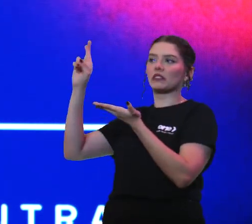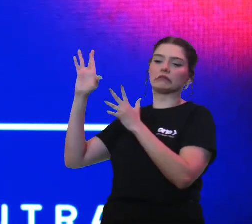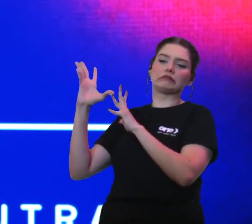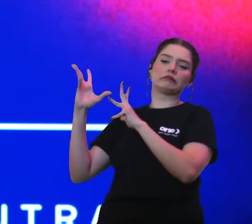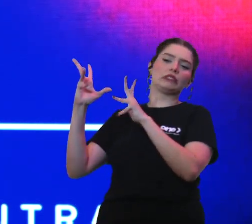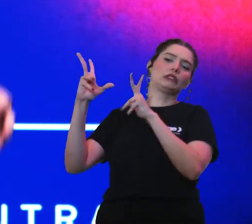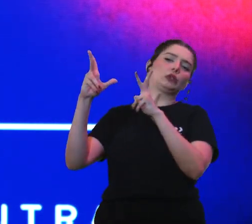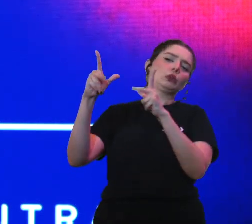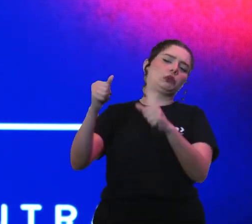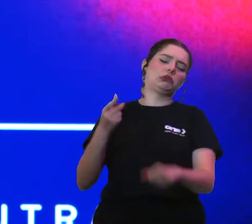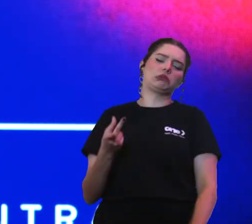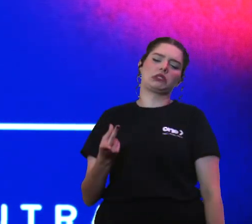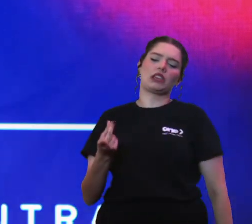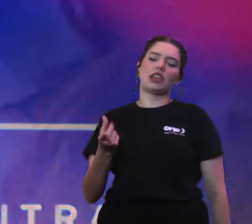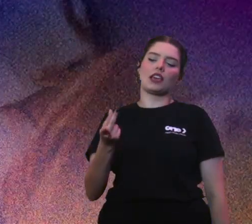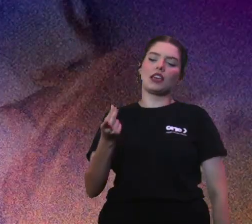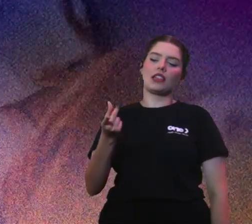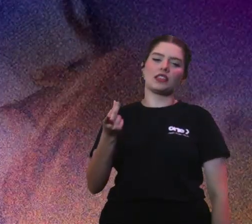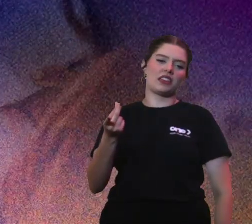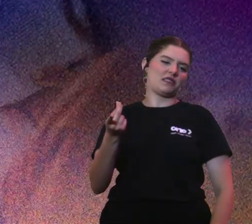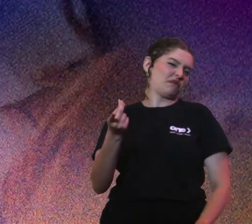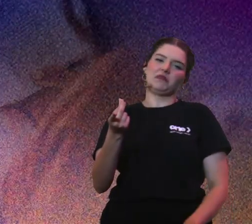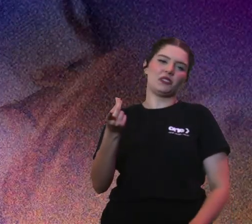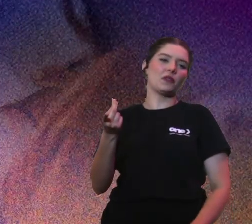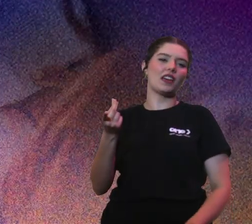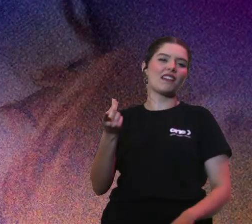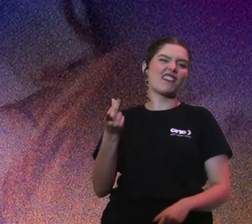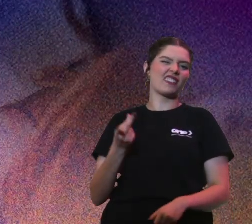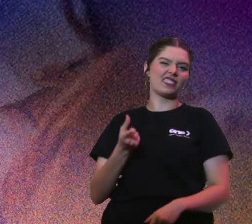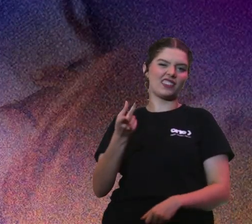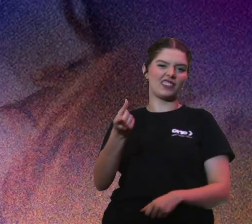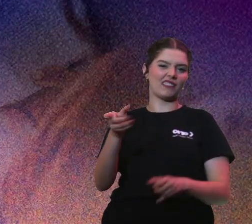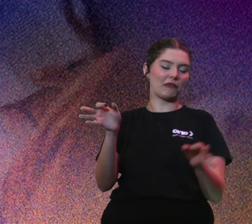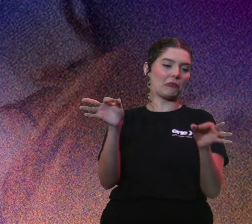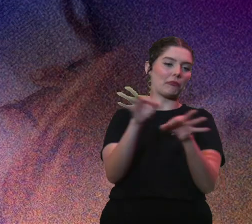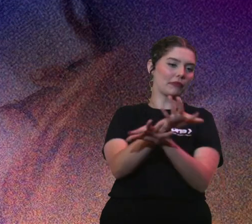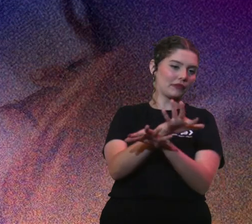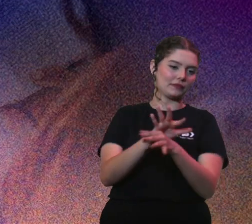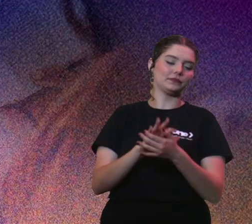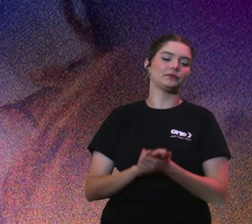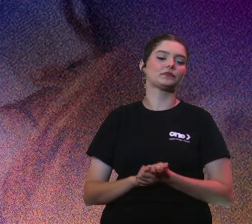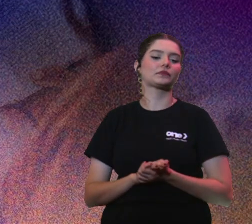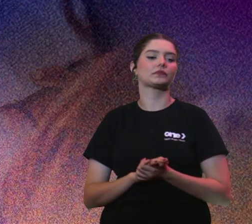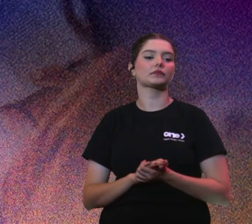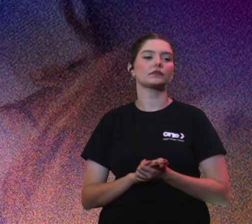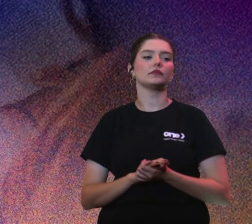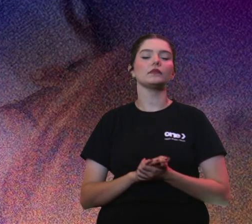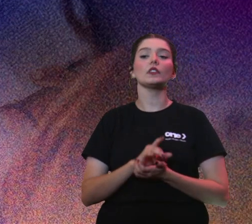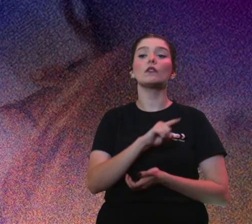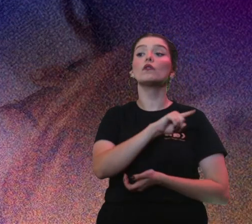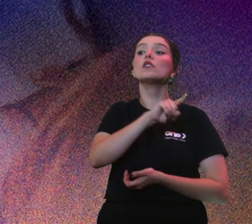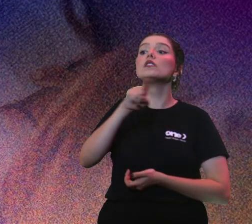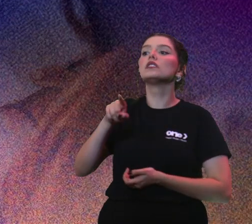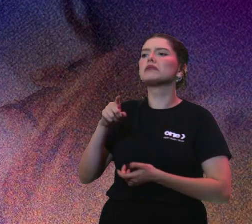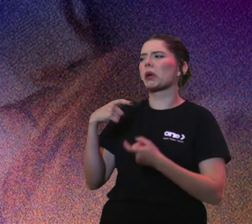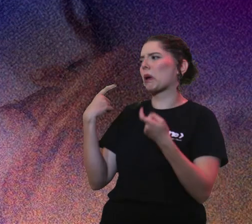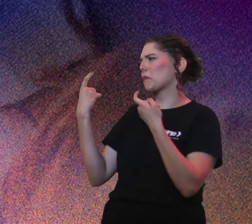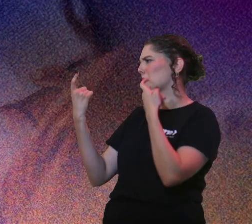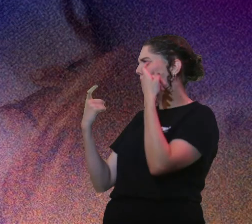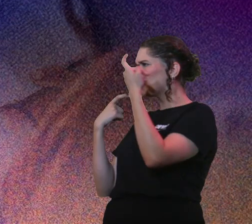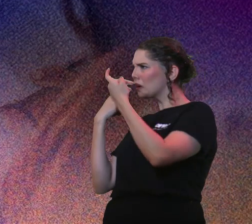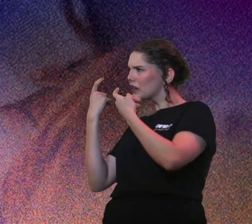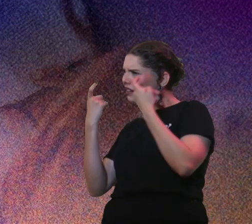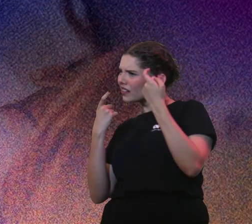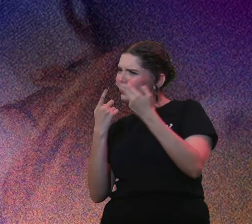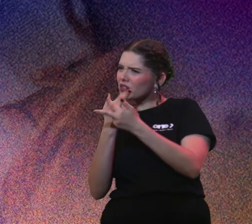é eternamente inútil. O que o Senhor estava dizendo para aquela igreja, para aquele povo, era, vocês estão preocupados demais